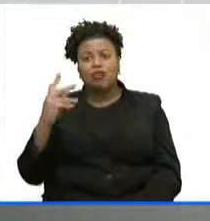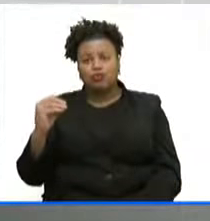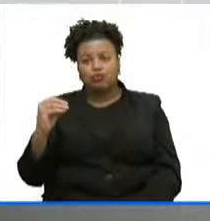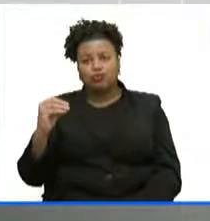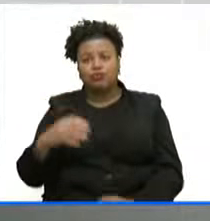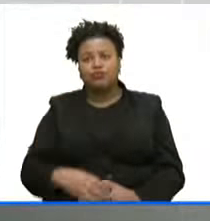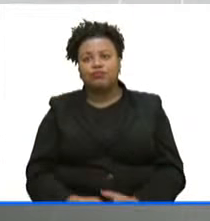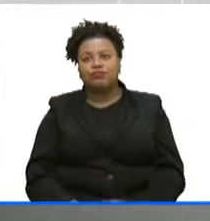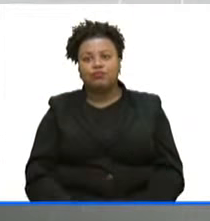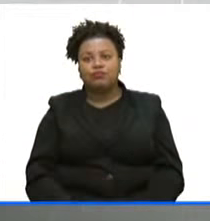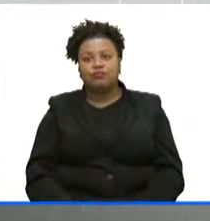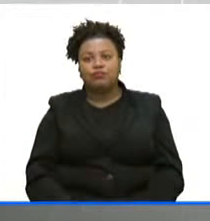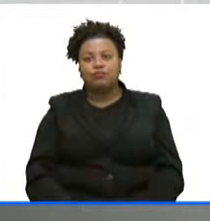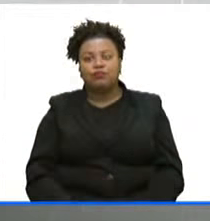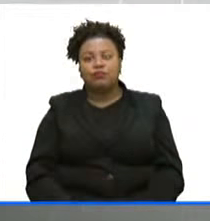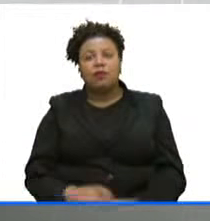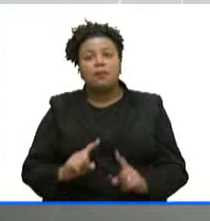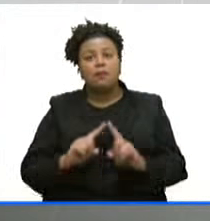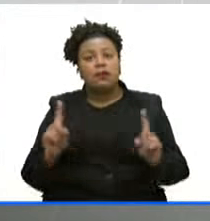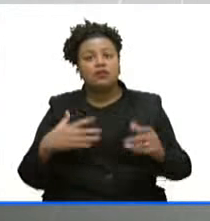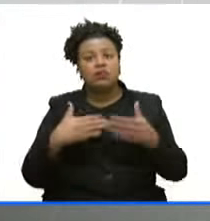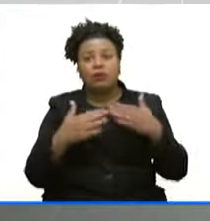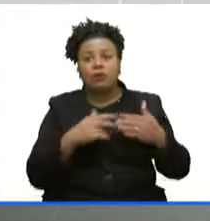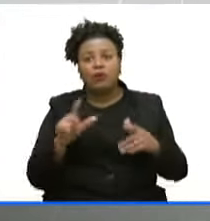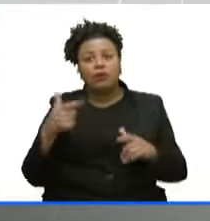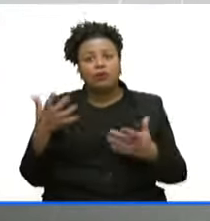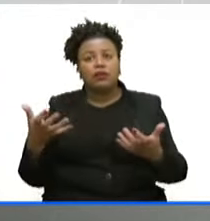mas qualquer deputado poderia ser relator.